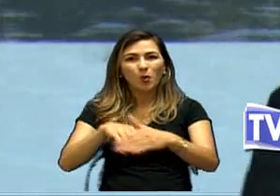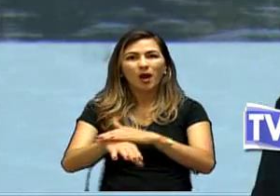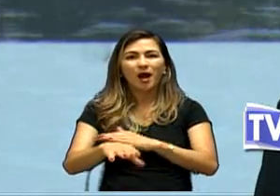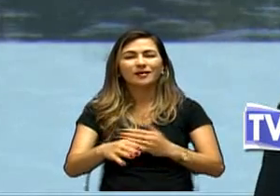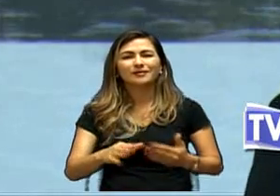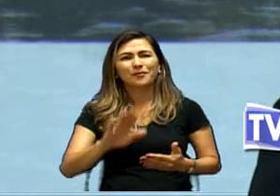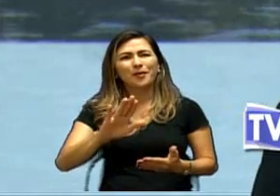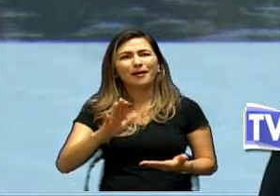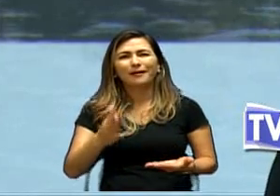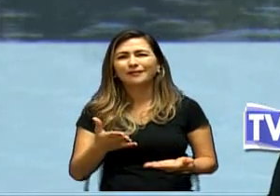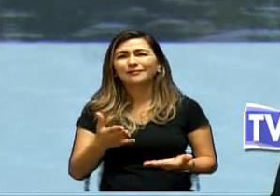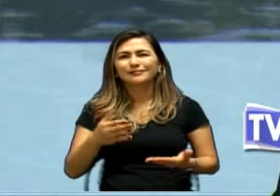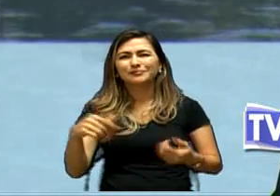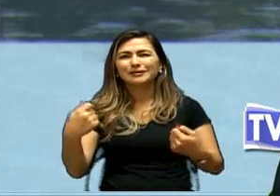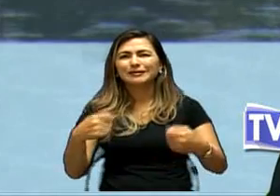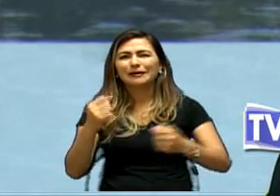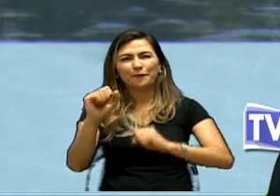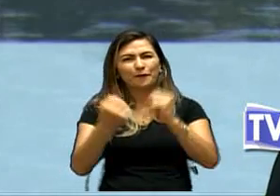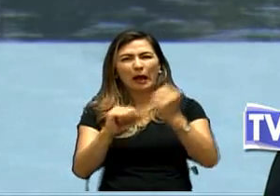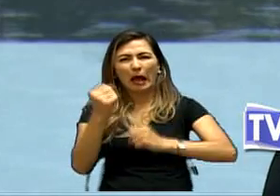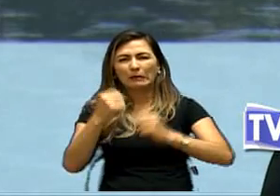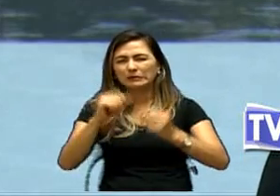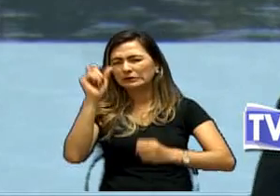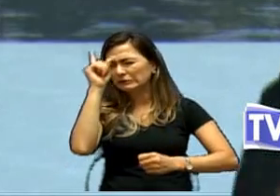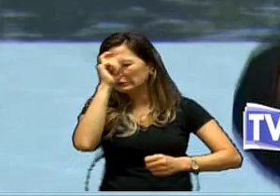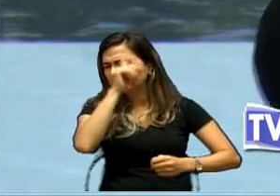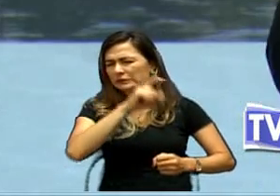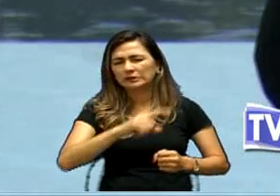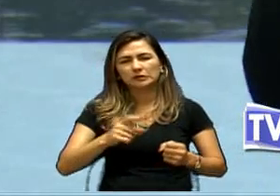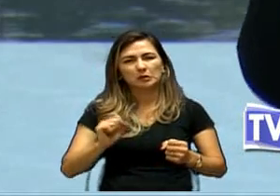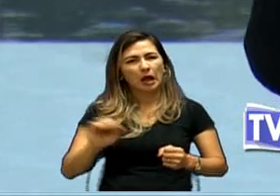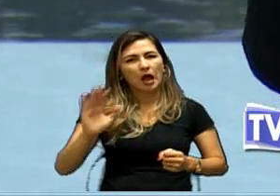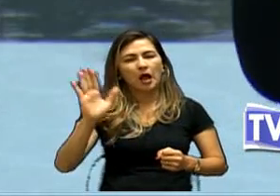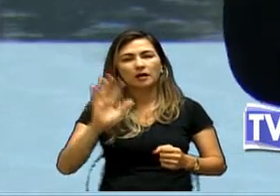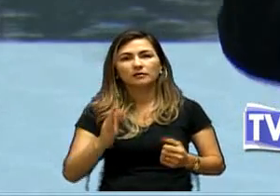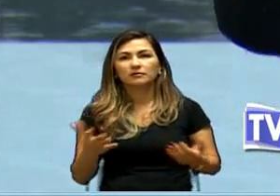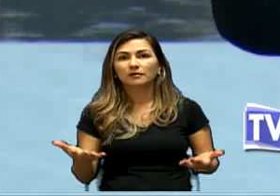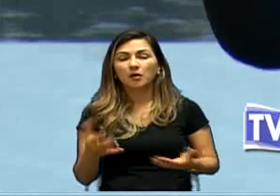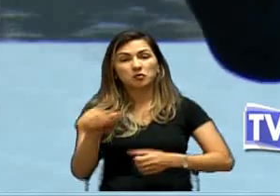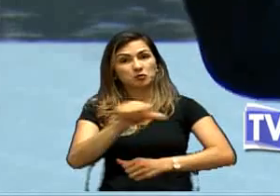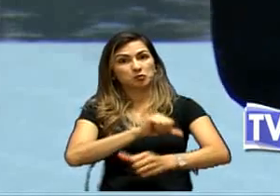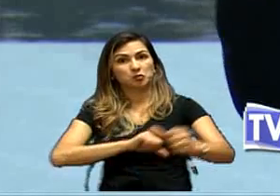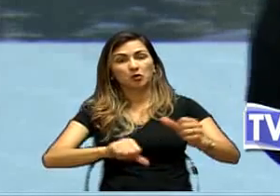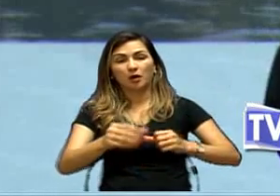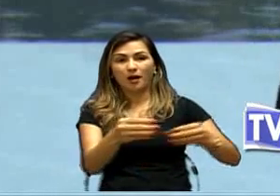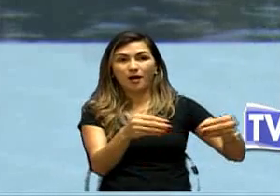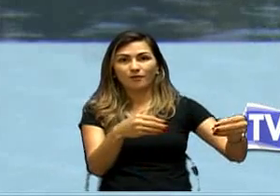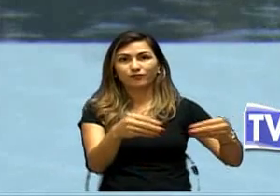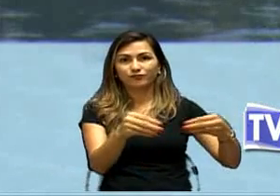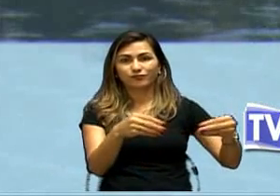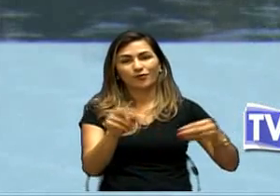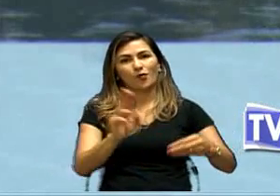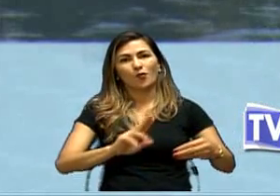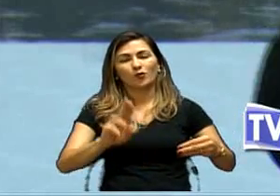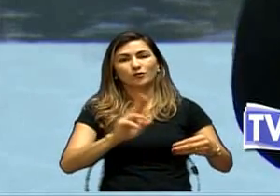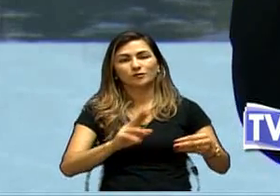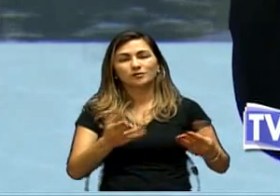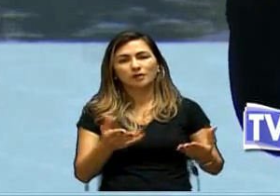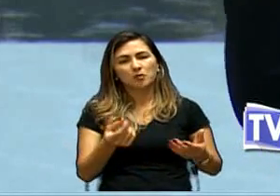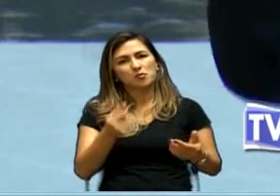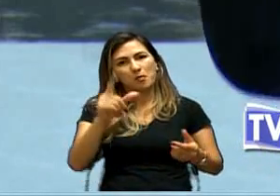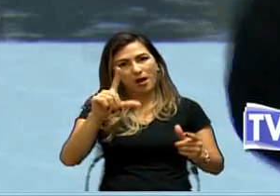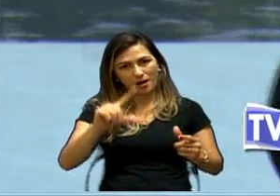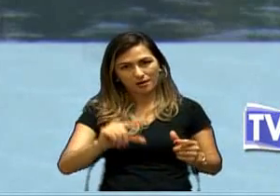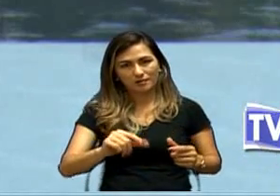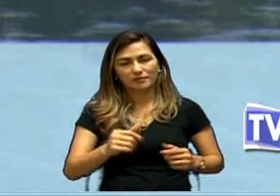um volume muito grande de energia e de mão de obra, etc. Hoje, utilizando o plástico, é muito mais racional. Só que houve um